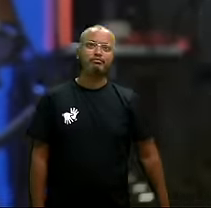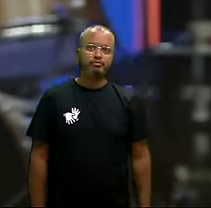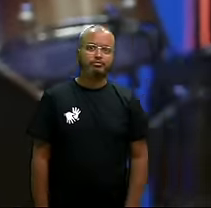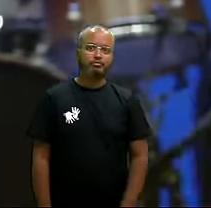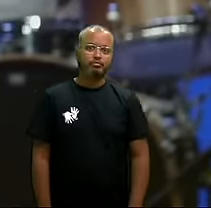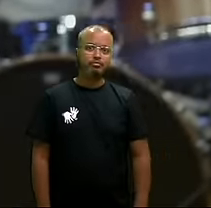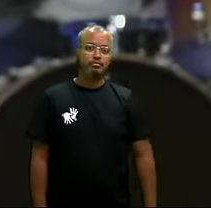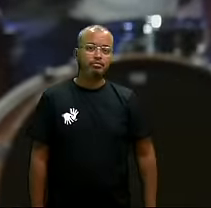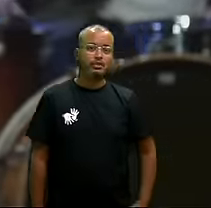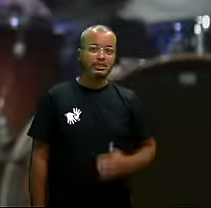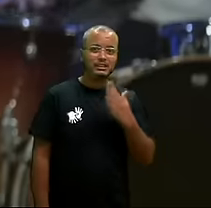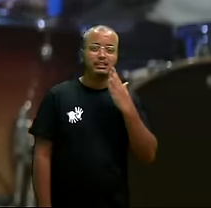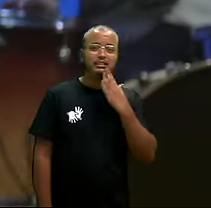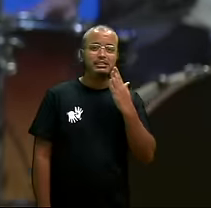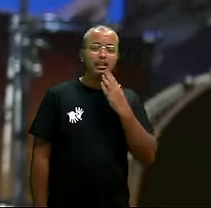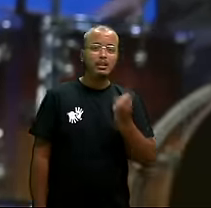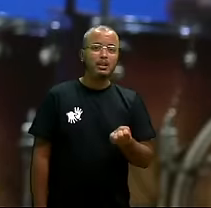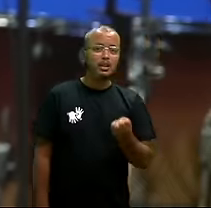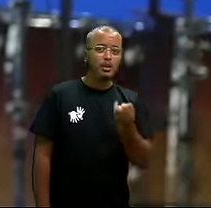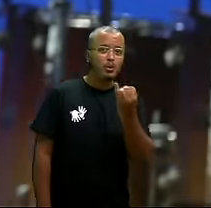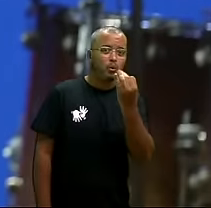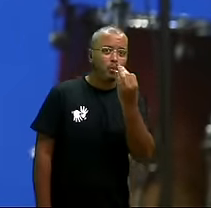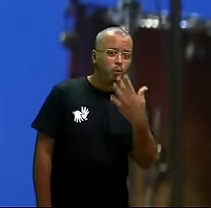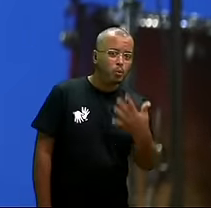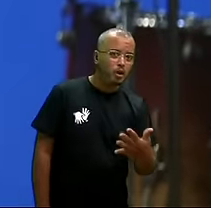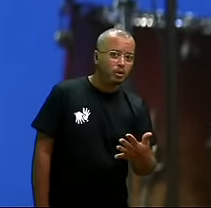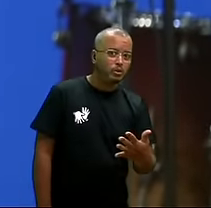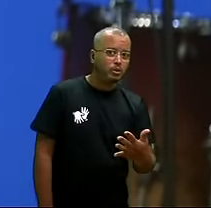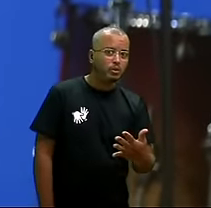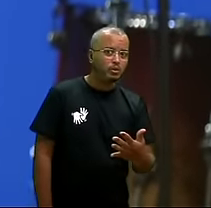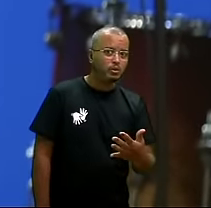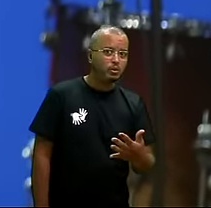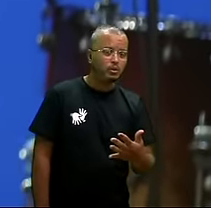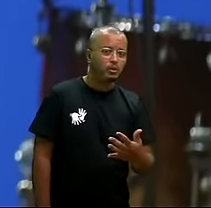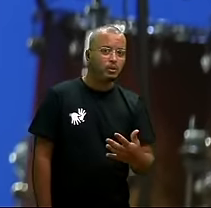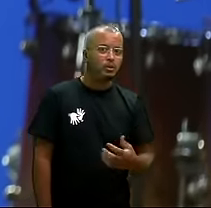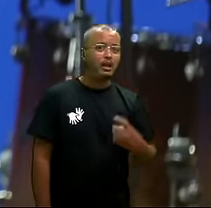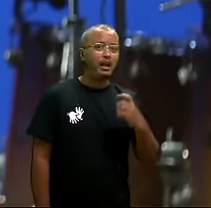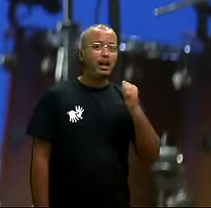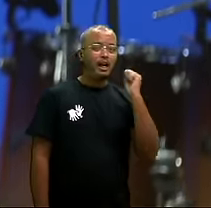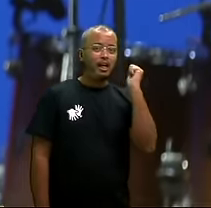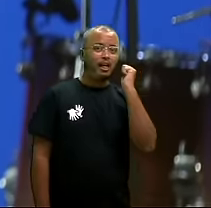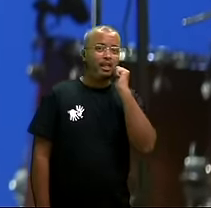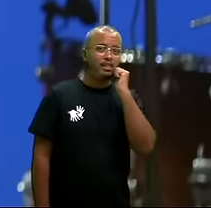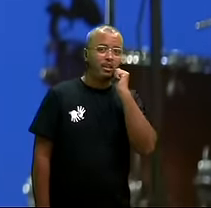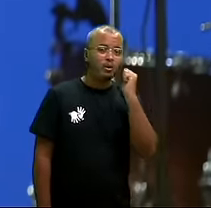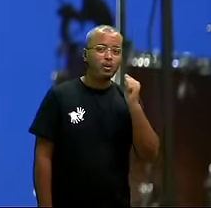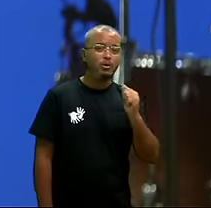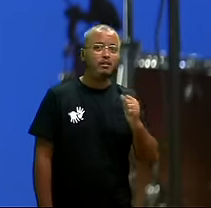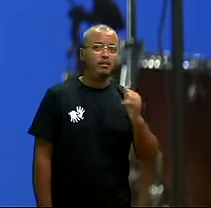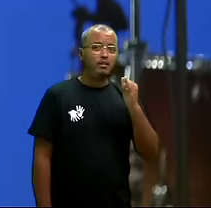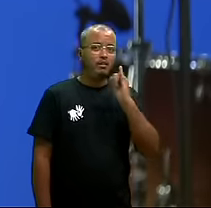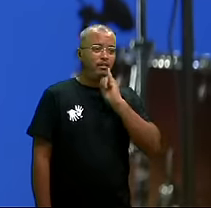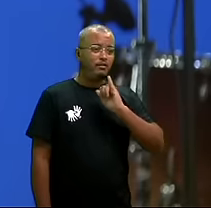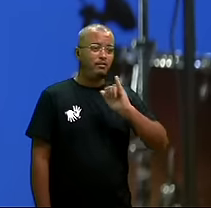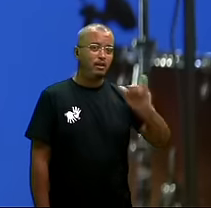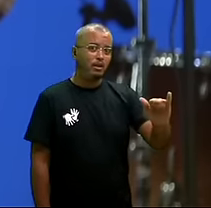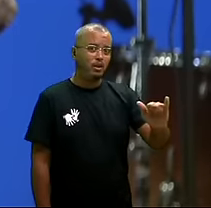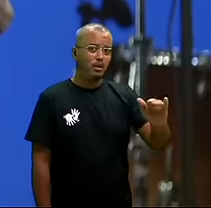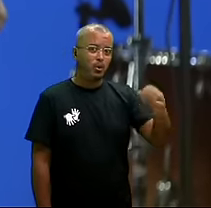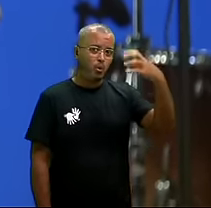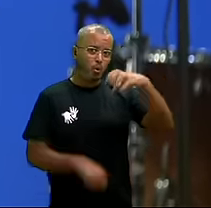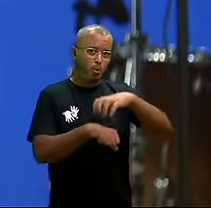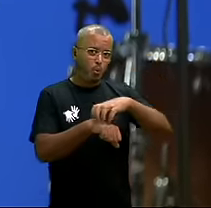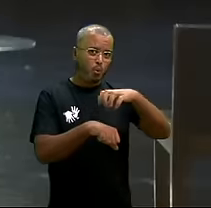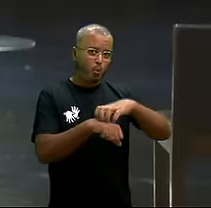quantos versículos da Bíblia diz que Adão jogou na cara de Eva o que aconteceu? Nenhum. Porque homem de verdade não procura